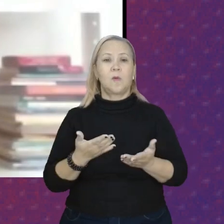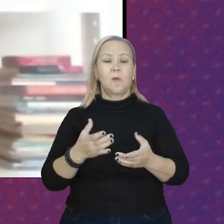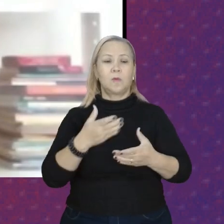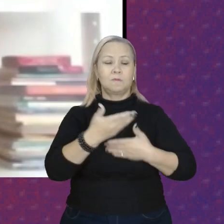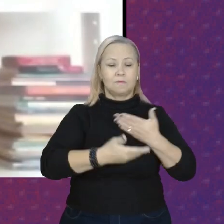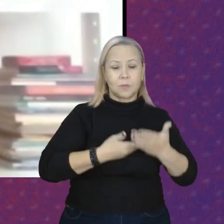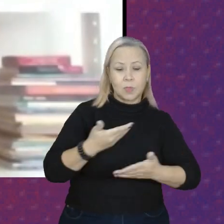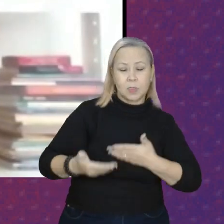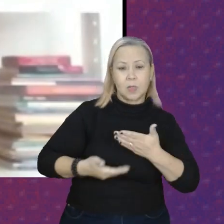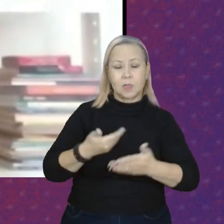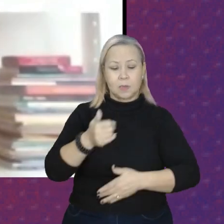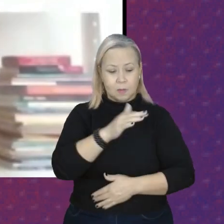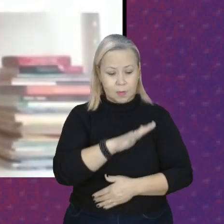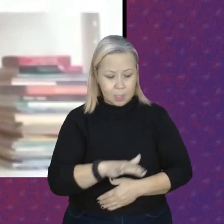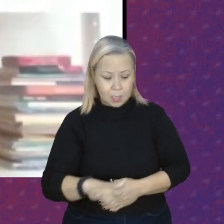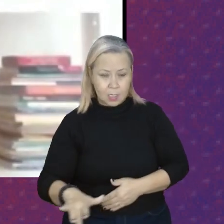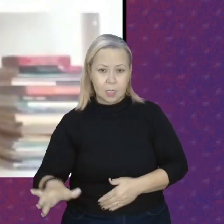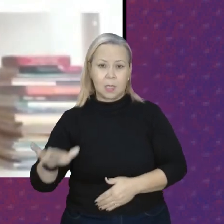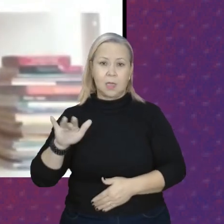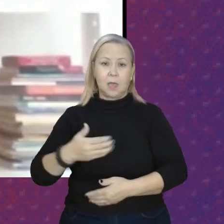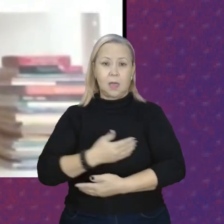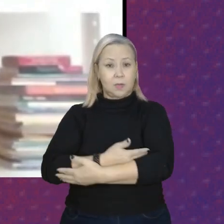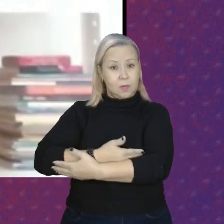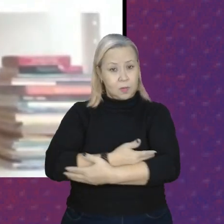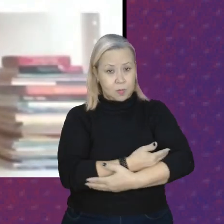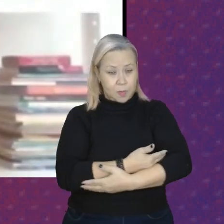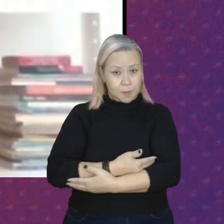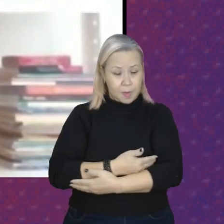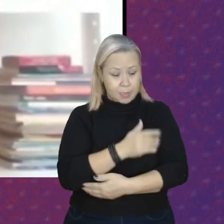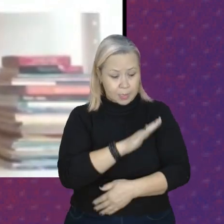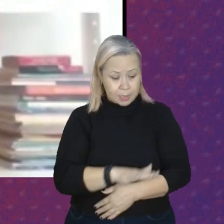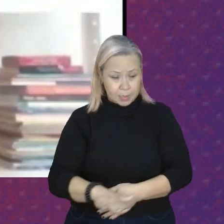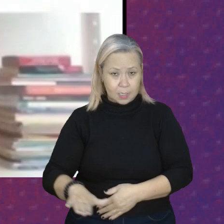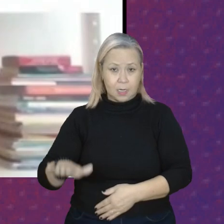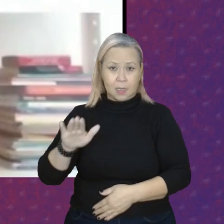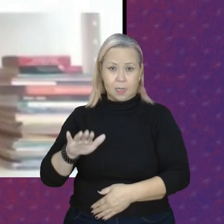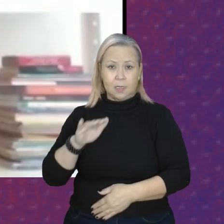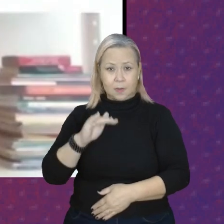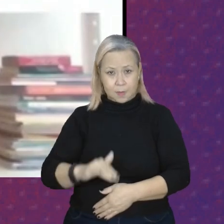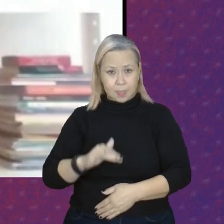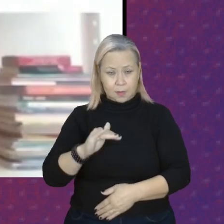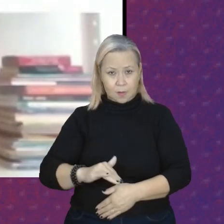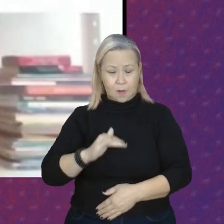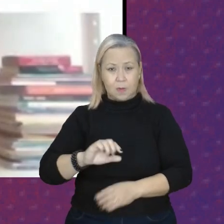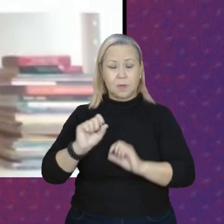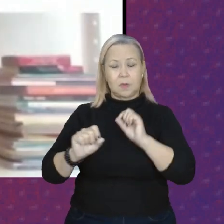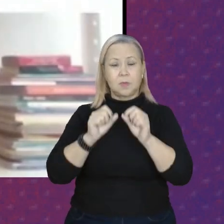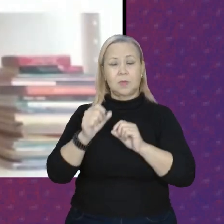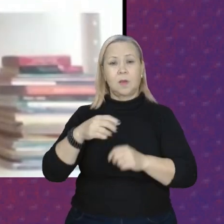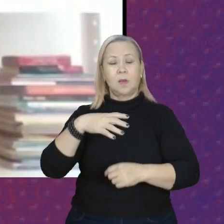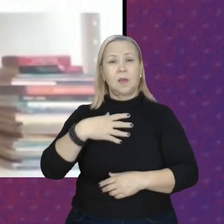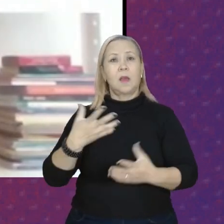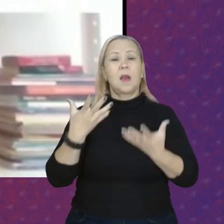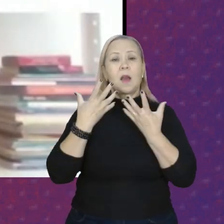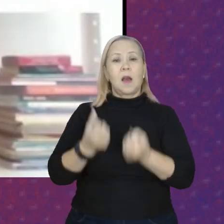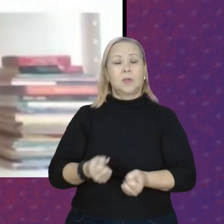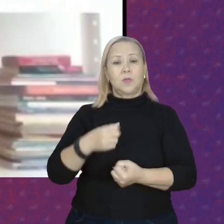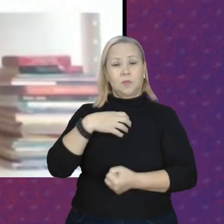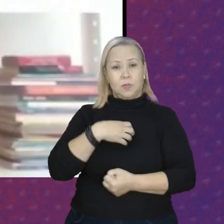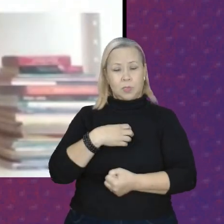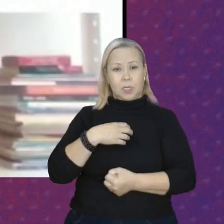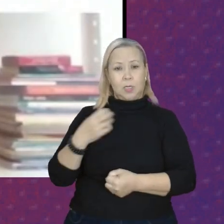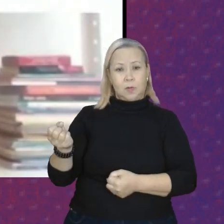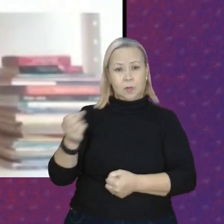socialização da criança pequena, dos bebês e das crianças pequenas, assume formas novas, principalmente com o